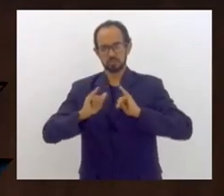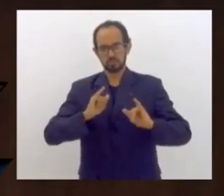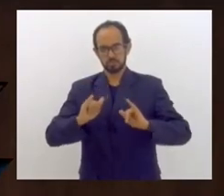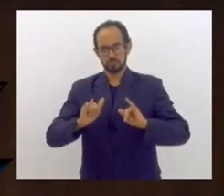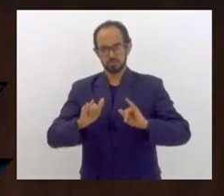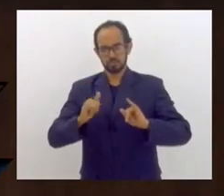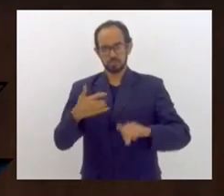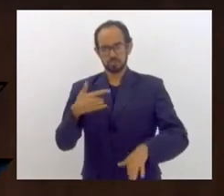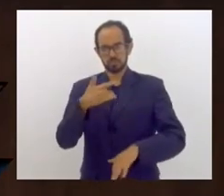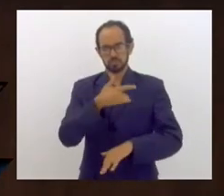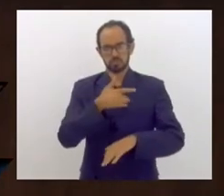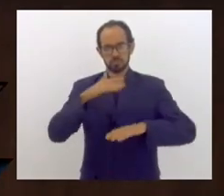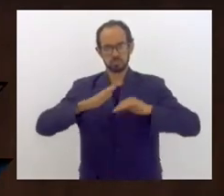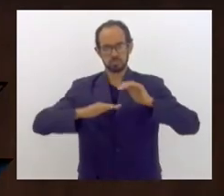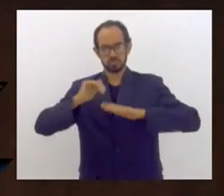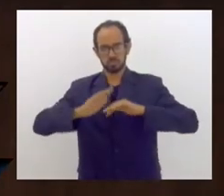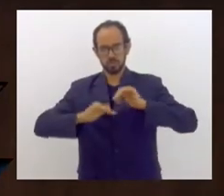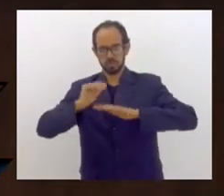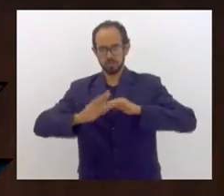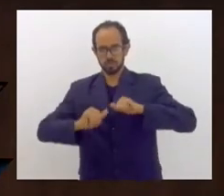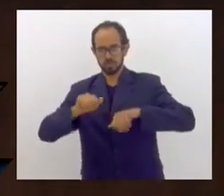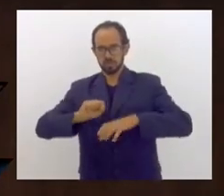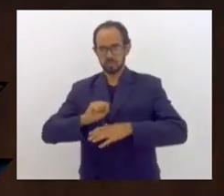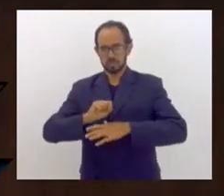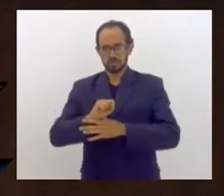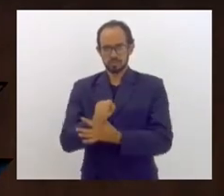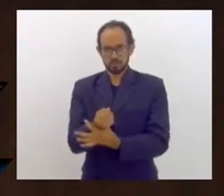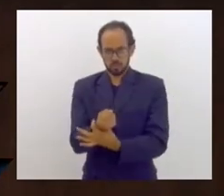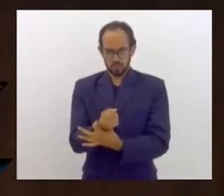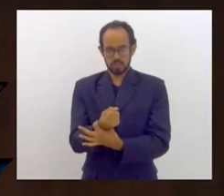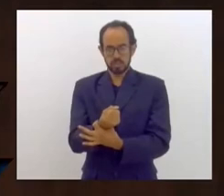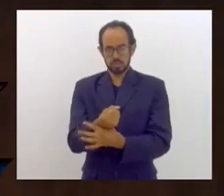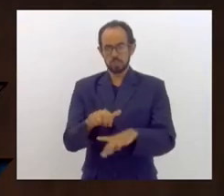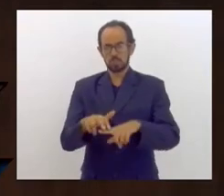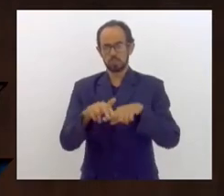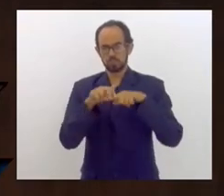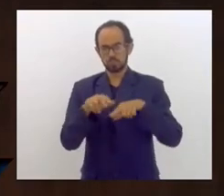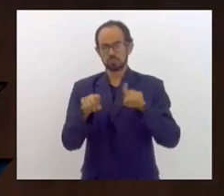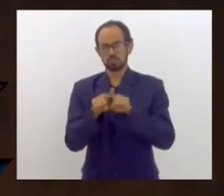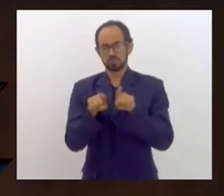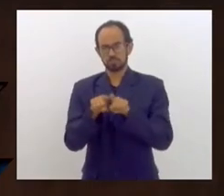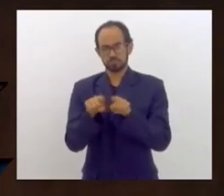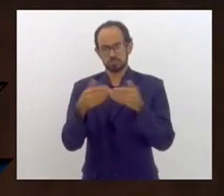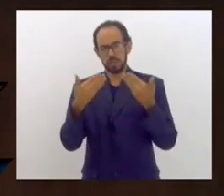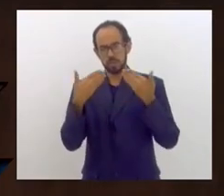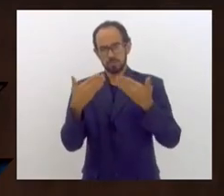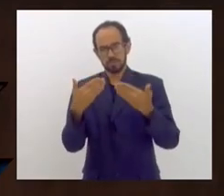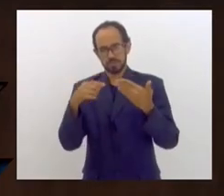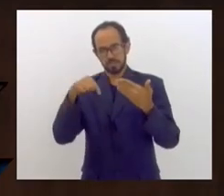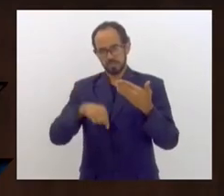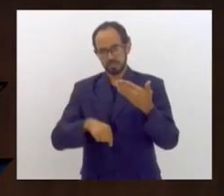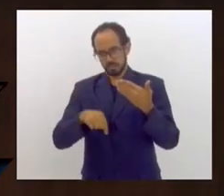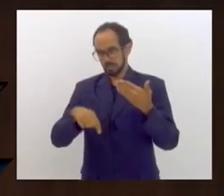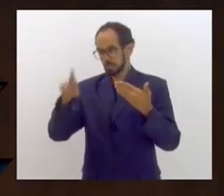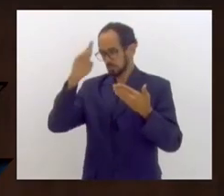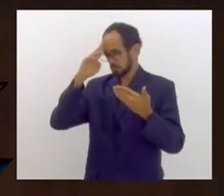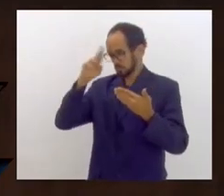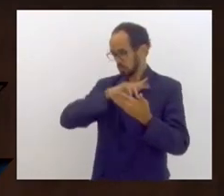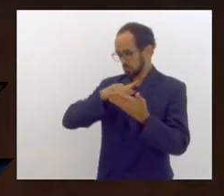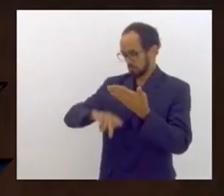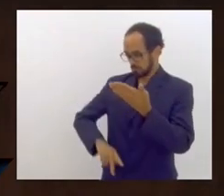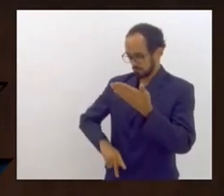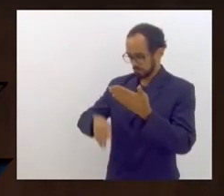saúde dos profissionais da área da segurança. E, portanto, apresentei aqui, senhor presidente em exercício,